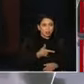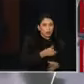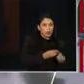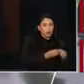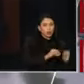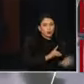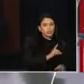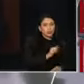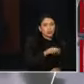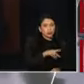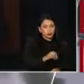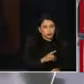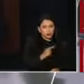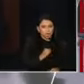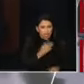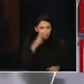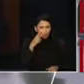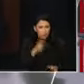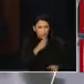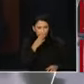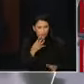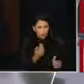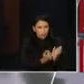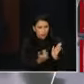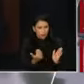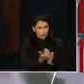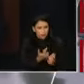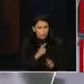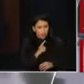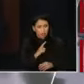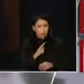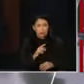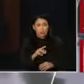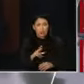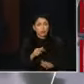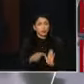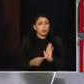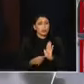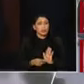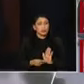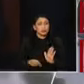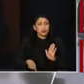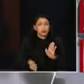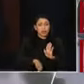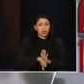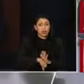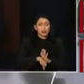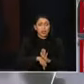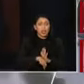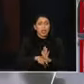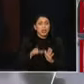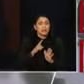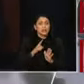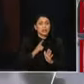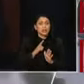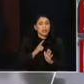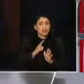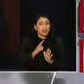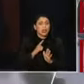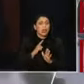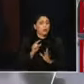Vejamos que a peça inicial da acusação narra acerca dos danos, demonstrando que tal delito seria um meio para atingimento de um crime.